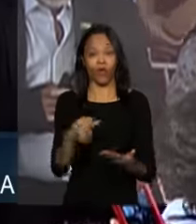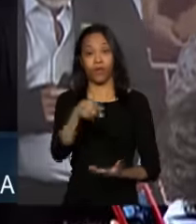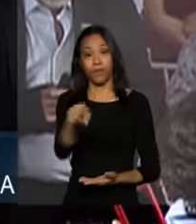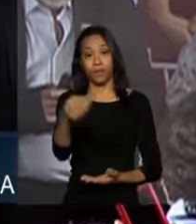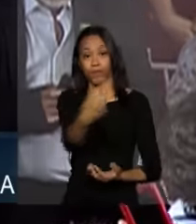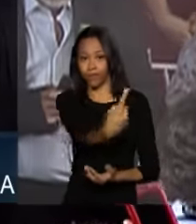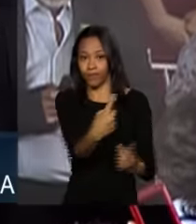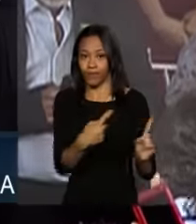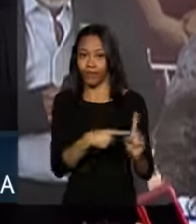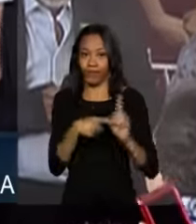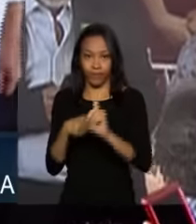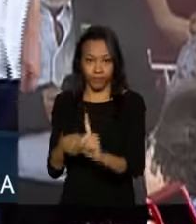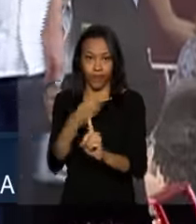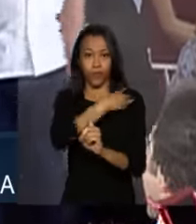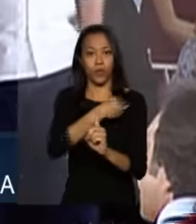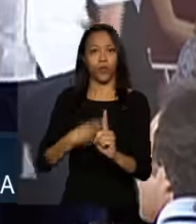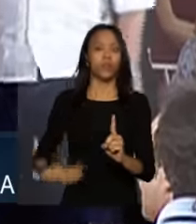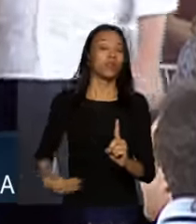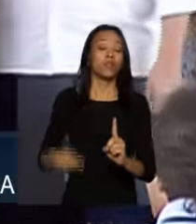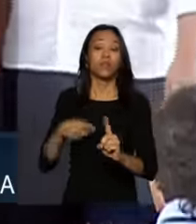Cidades.